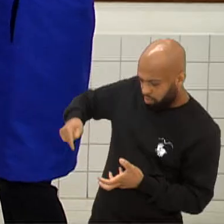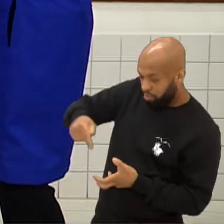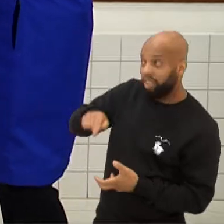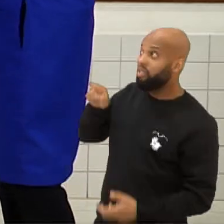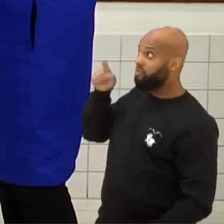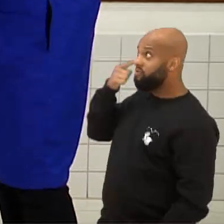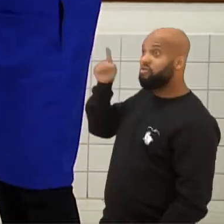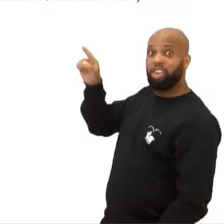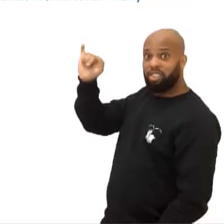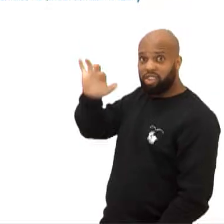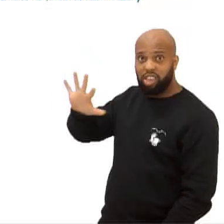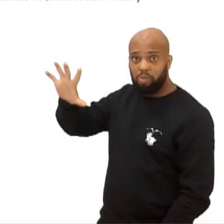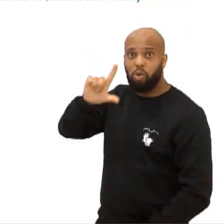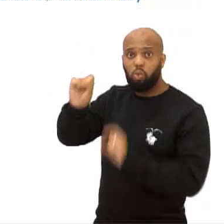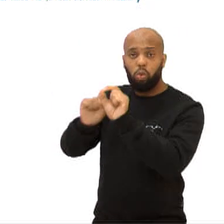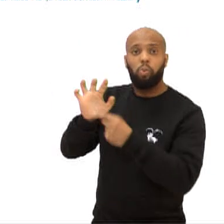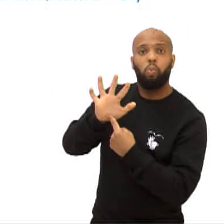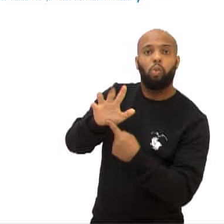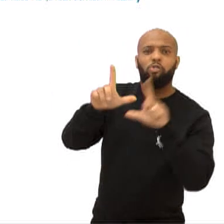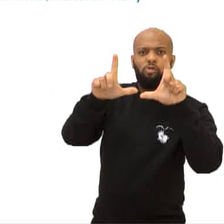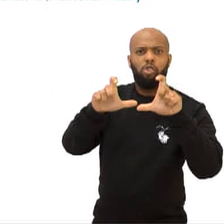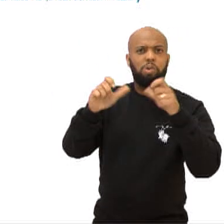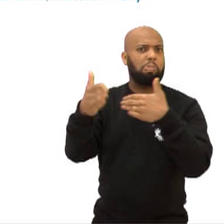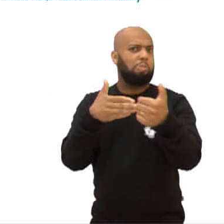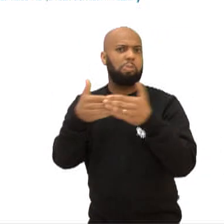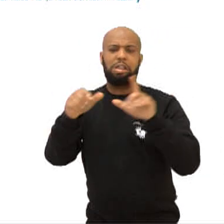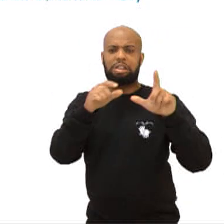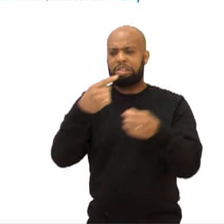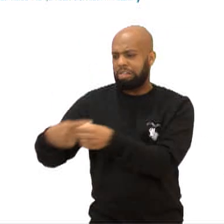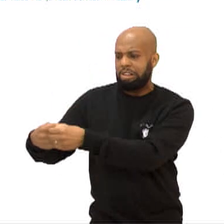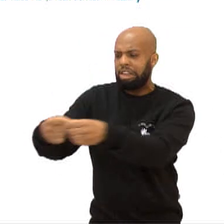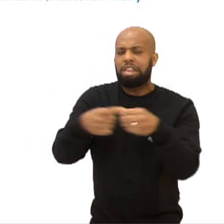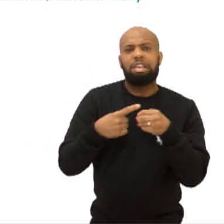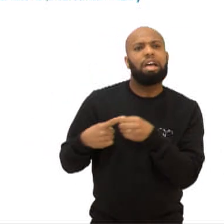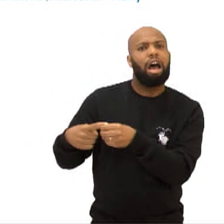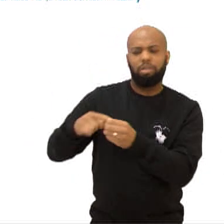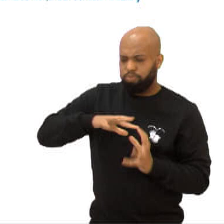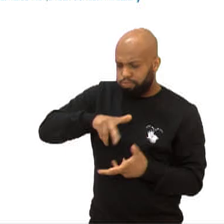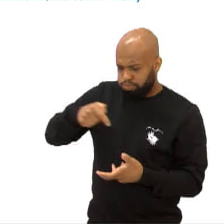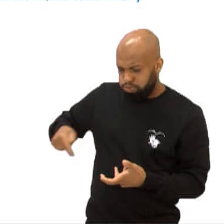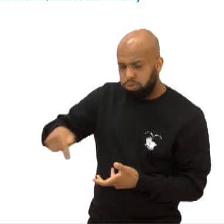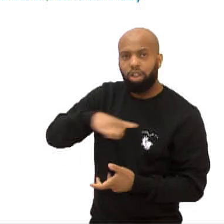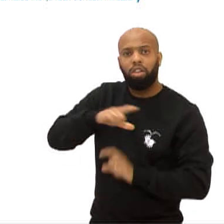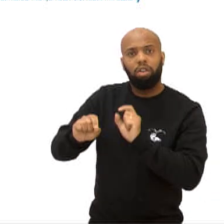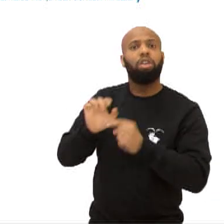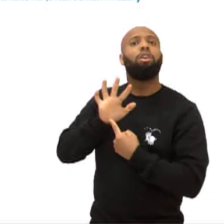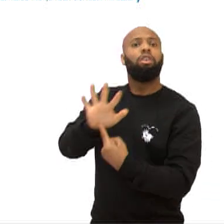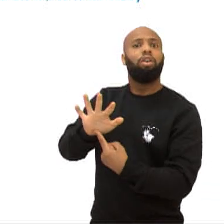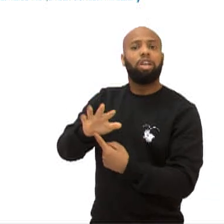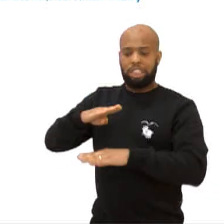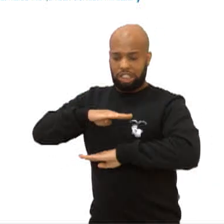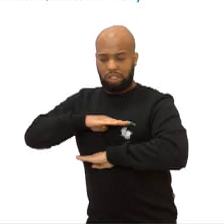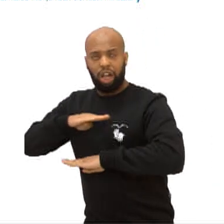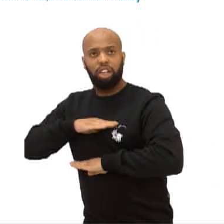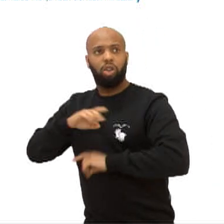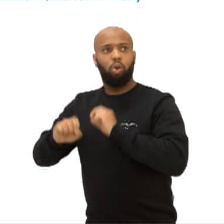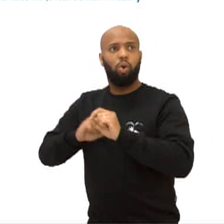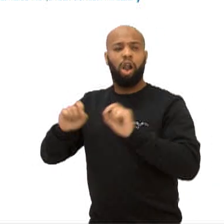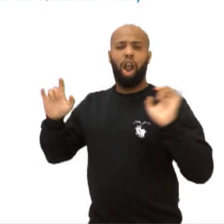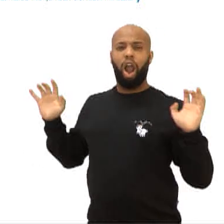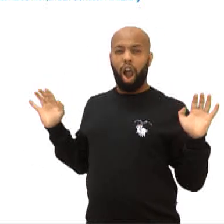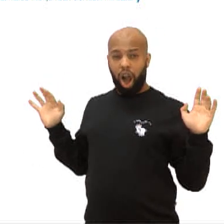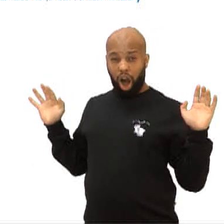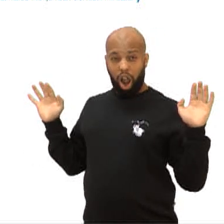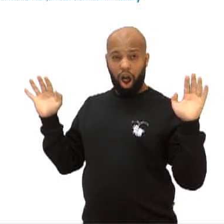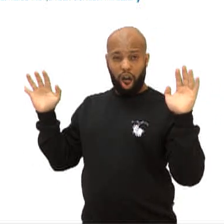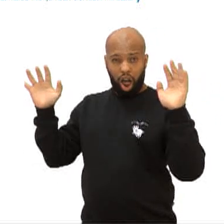aqui mostra uma foto que poderia ser de qualquer cidade no mundo, mostrando a situação de volume das pessoas